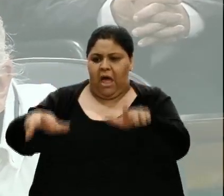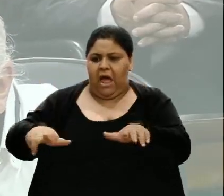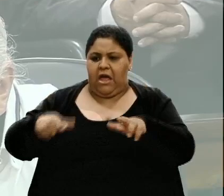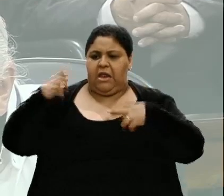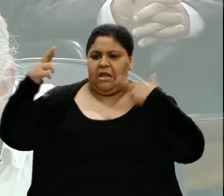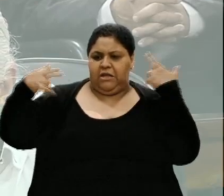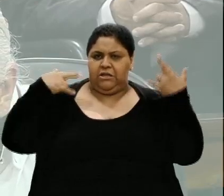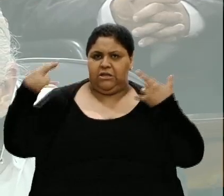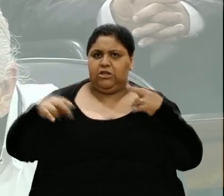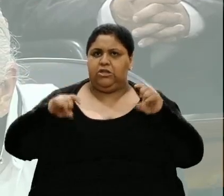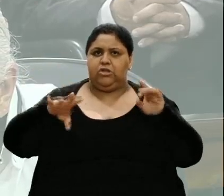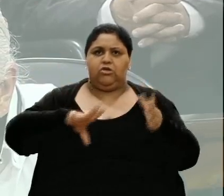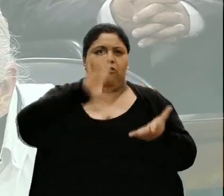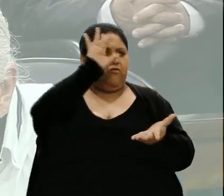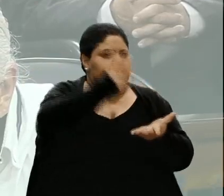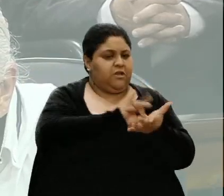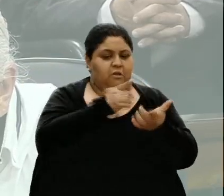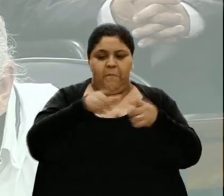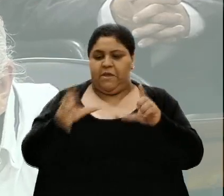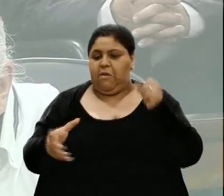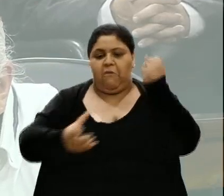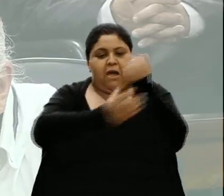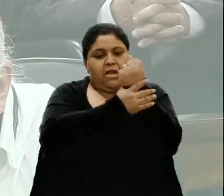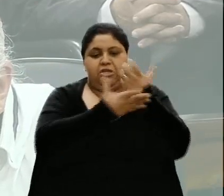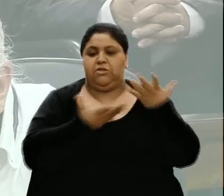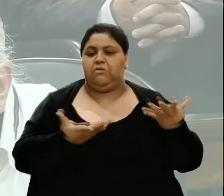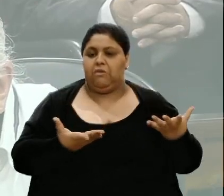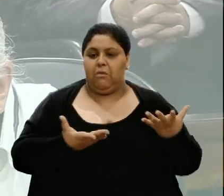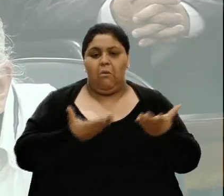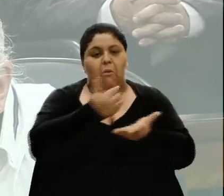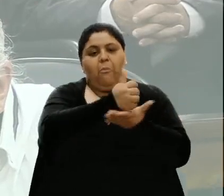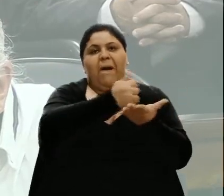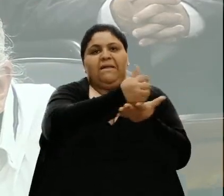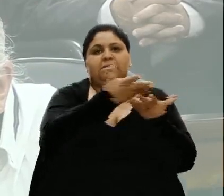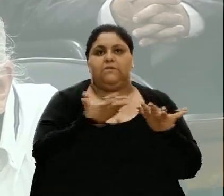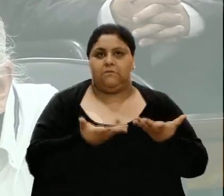ó, regularizamos, mas não garantimos para vocês o básico.